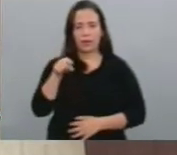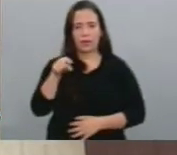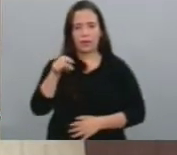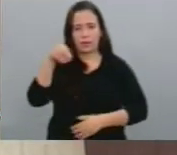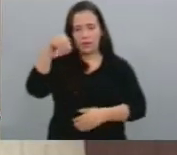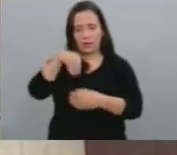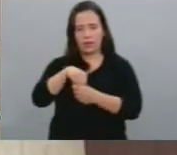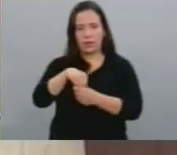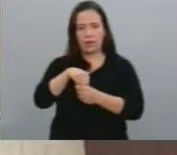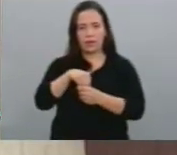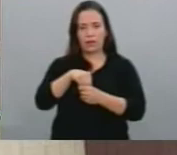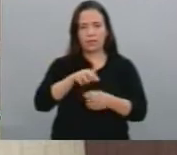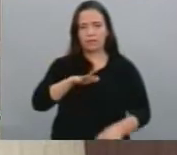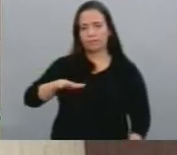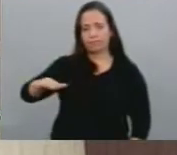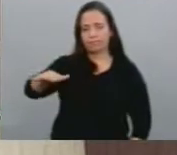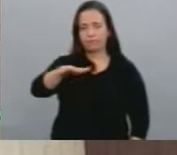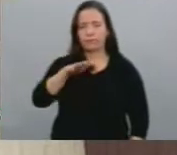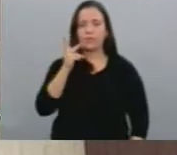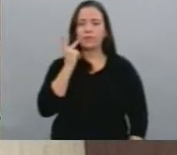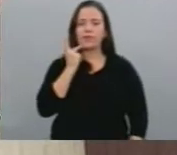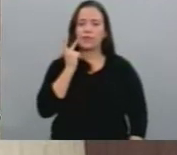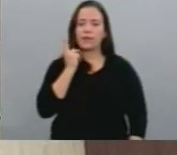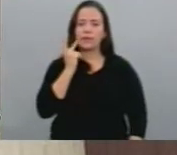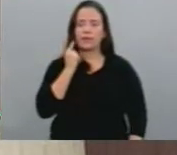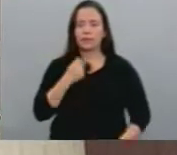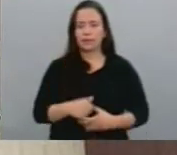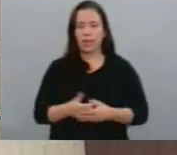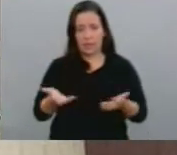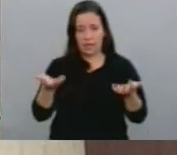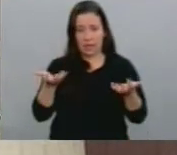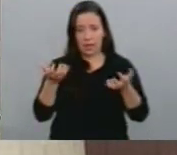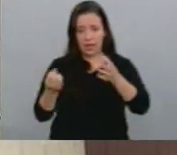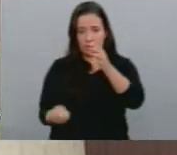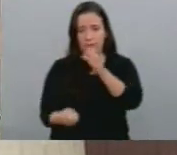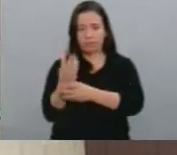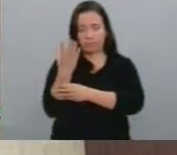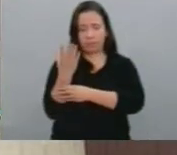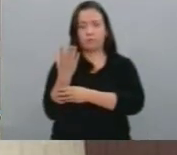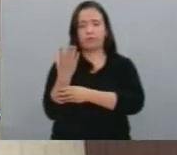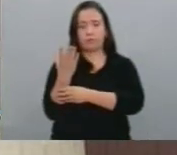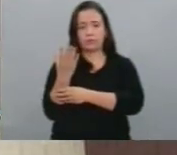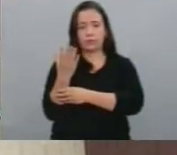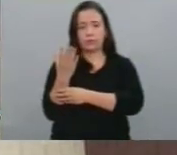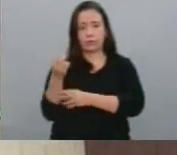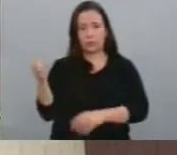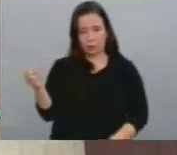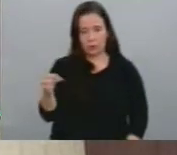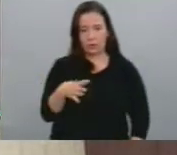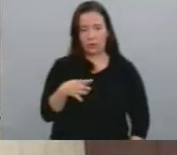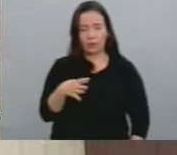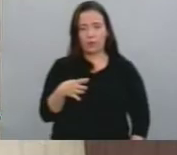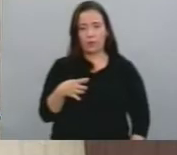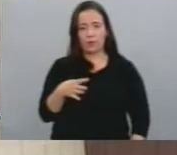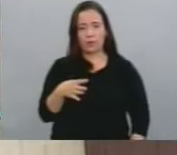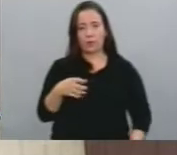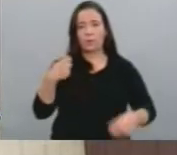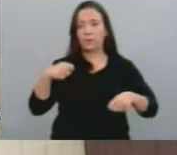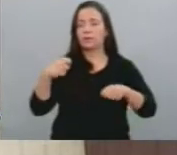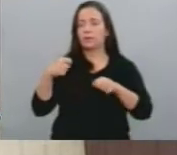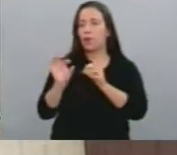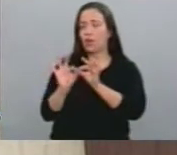densamente urbanizada de Fortaleza. Se é para fazer um terminal, que se faça na